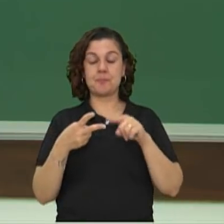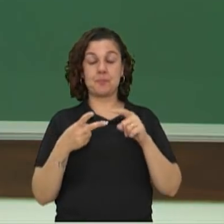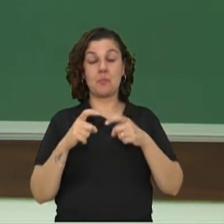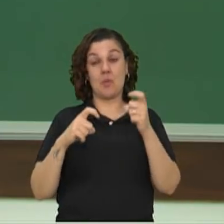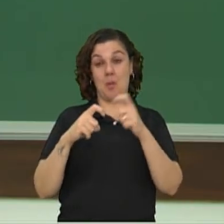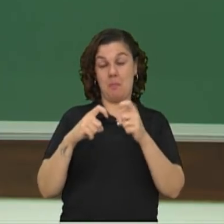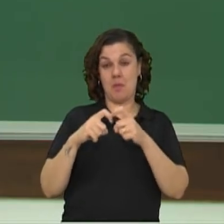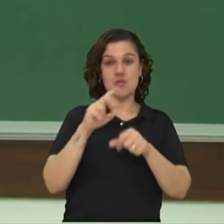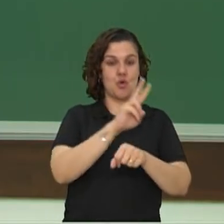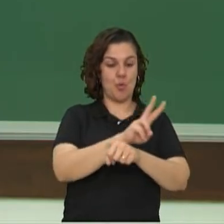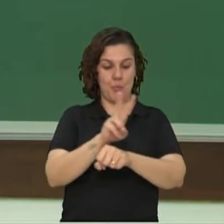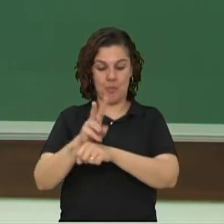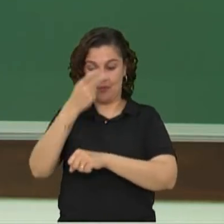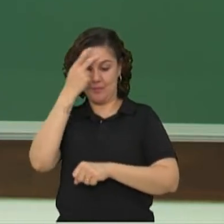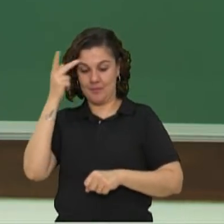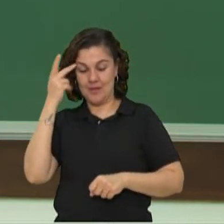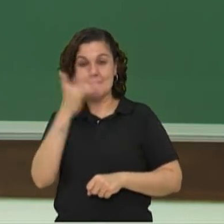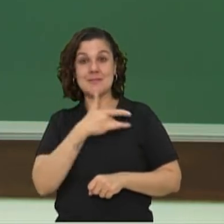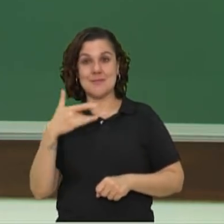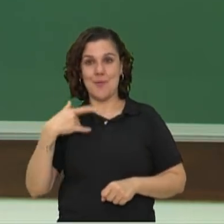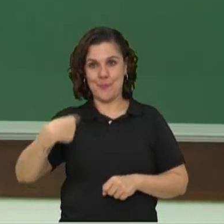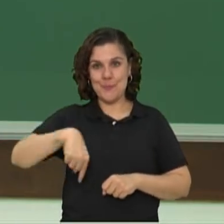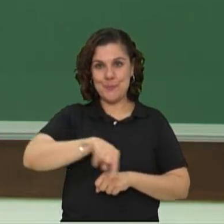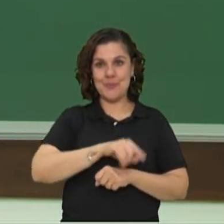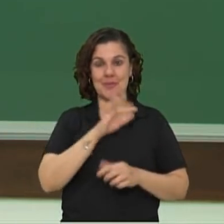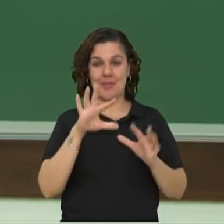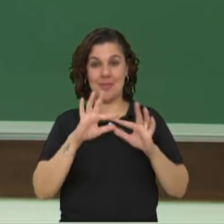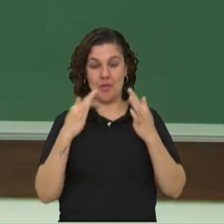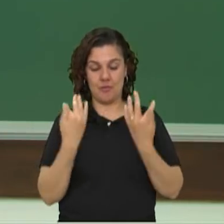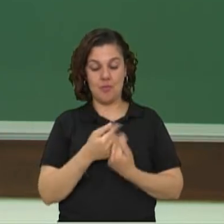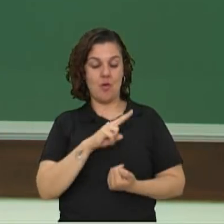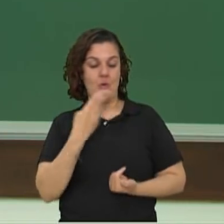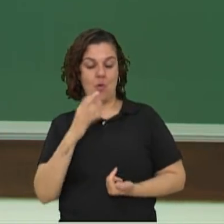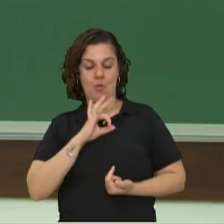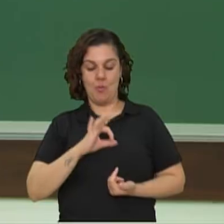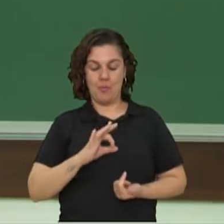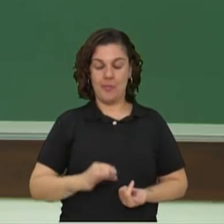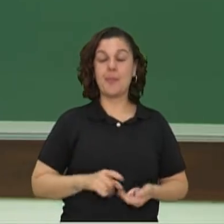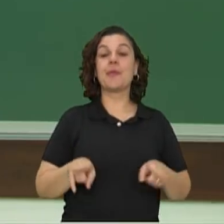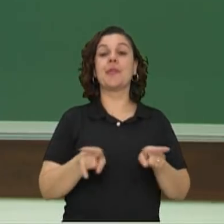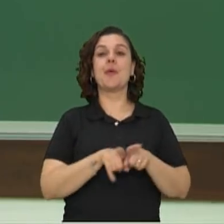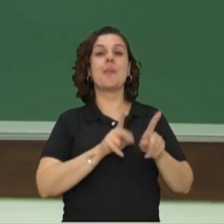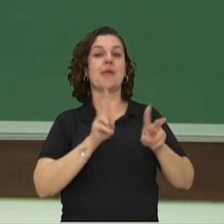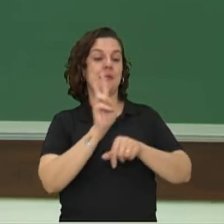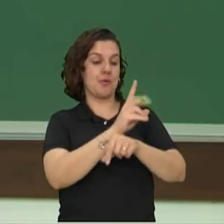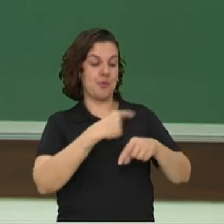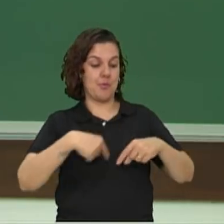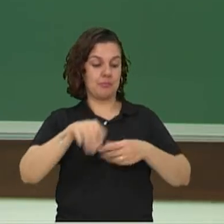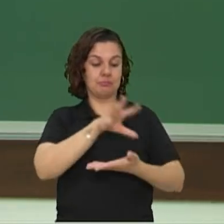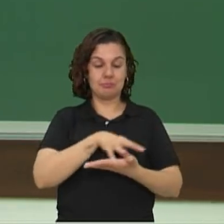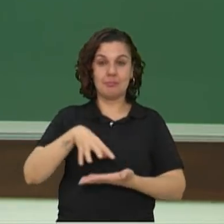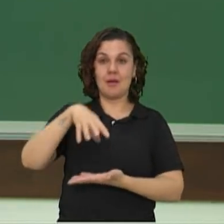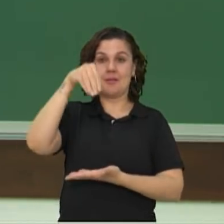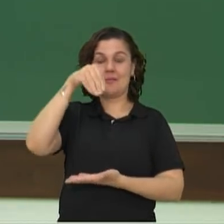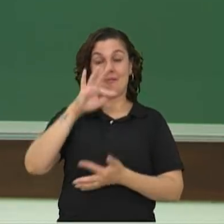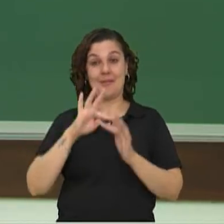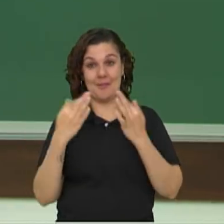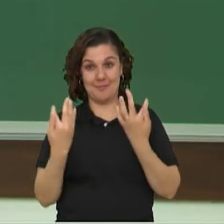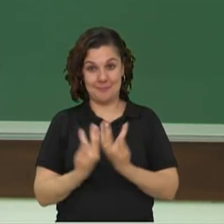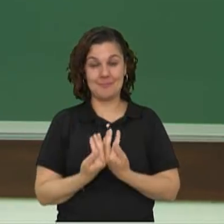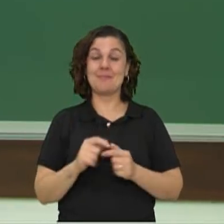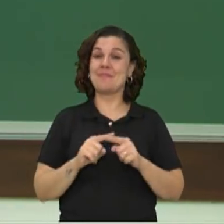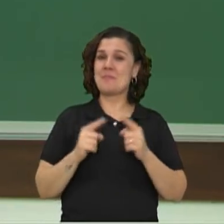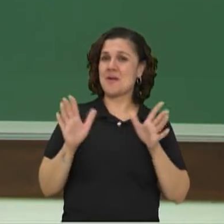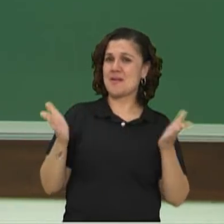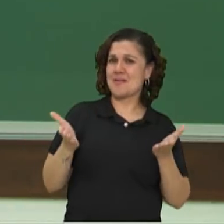digamos, médico para cuidar da saúde da família, ou ser um padre para cuidar, né, dos bens espirituais da família, né? Só